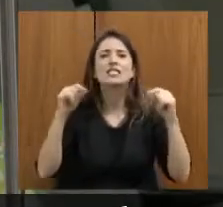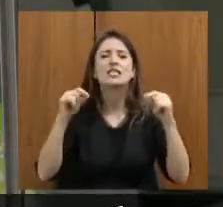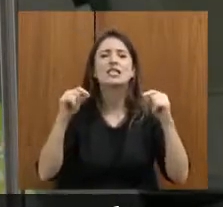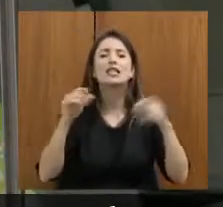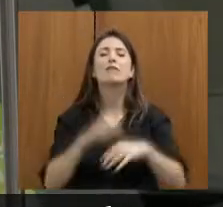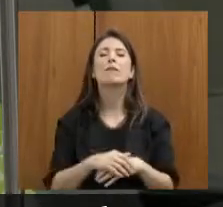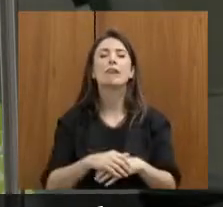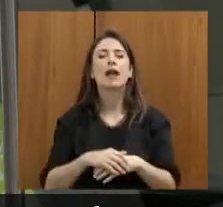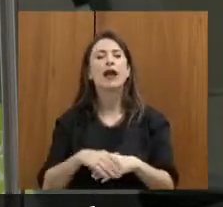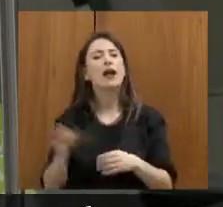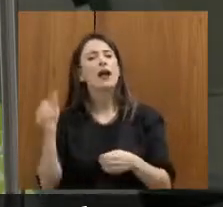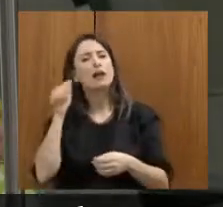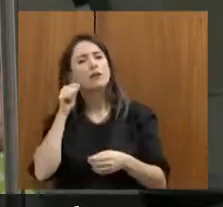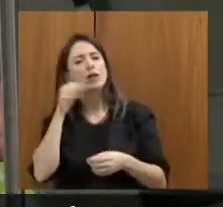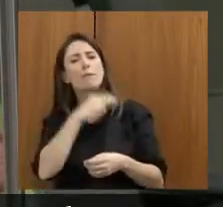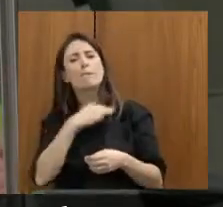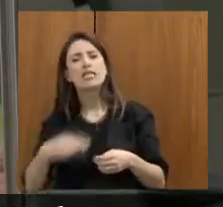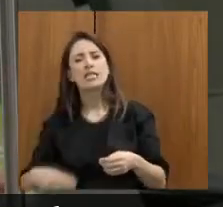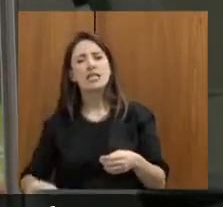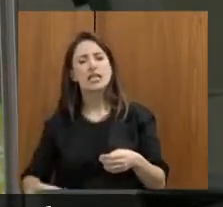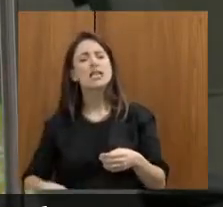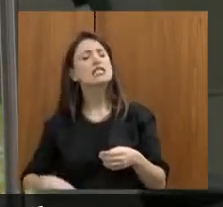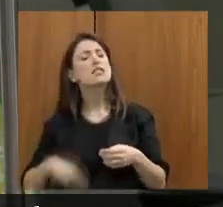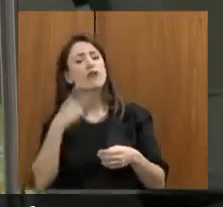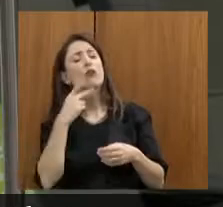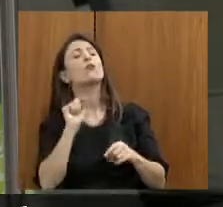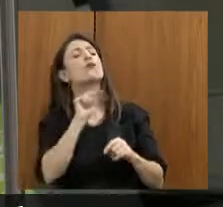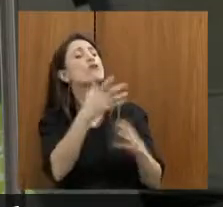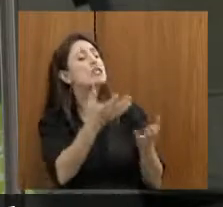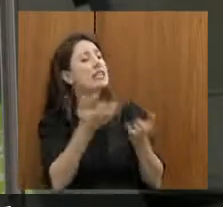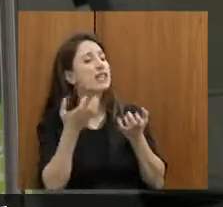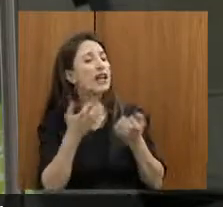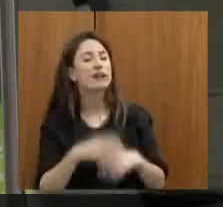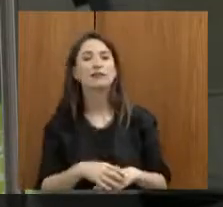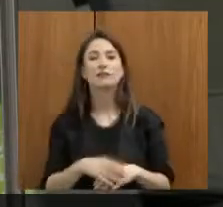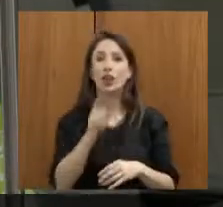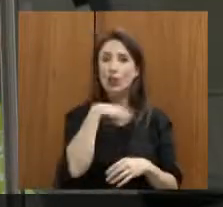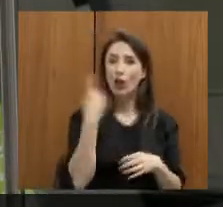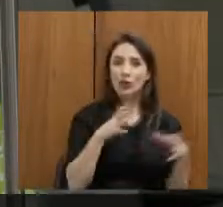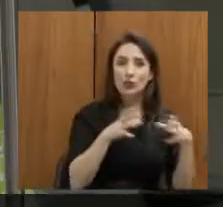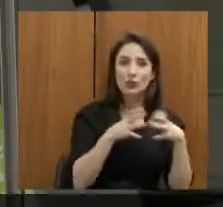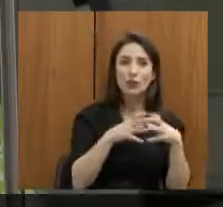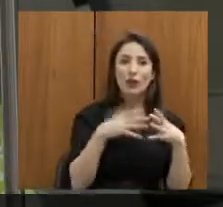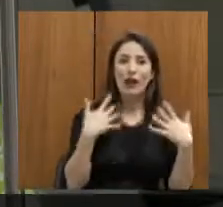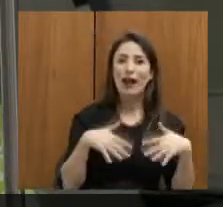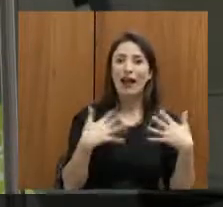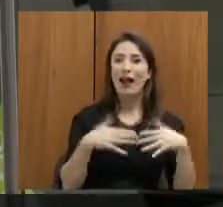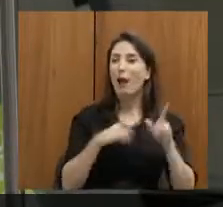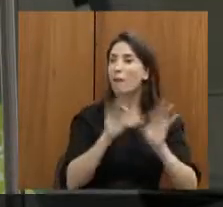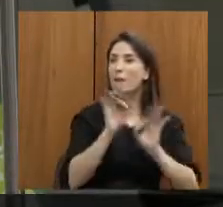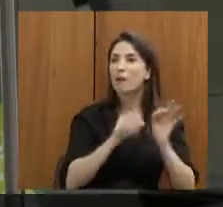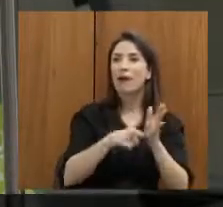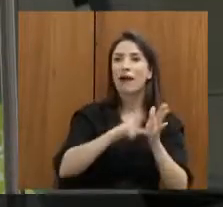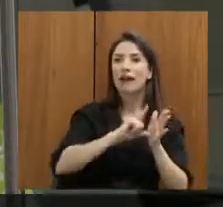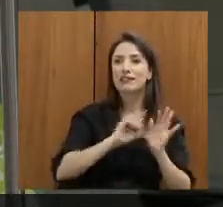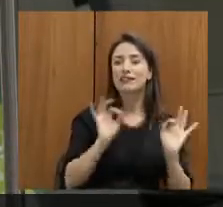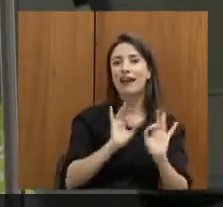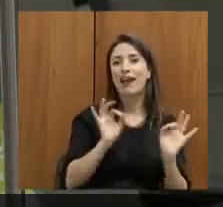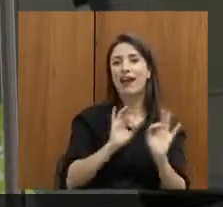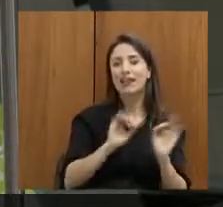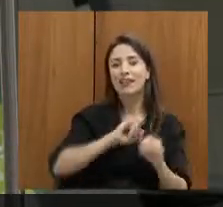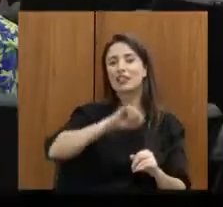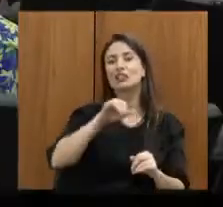nos reunir pergunta o que que vocês querem ninguém preparou um plano lembro disso como se fosse hoje tava Zé Augusto e muitas pessoas aqui